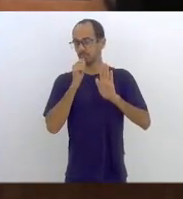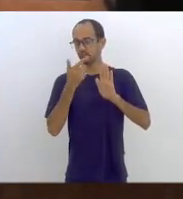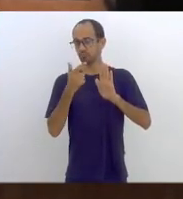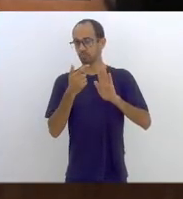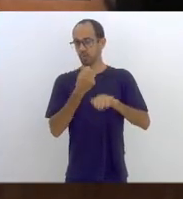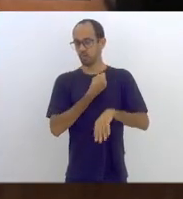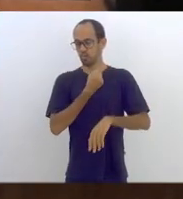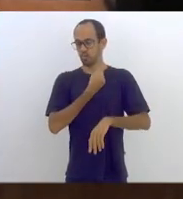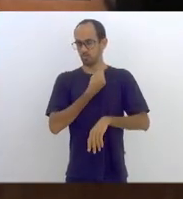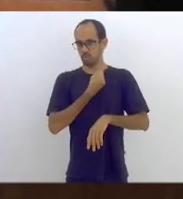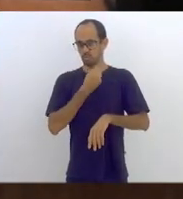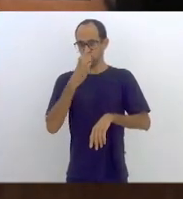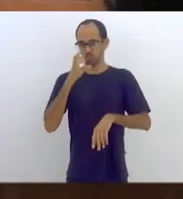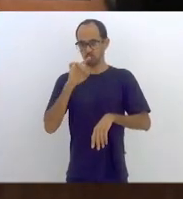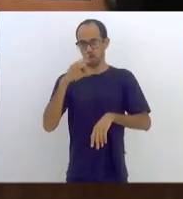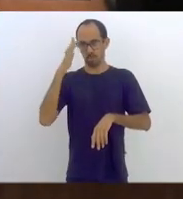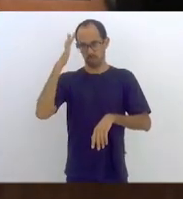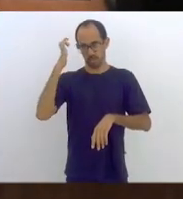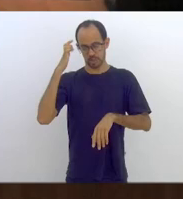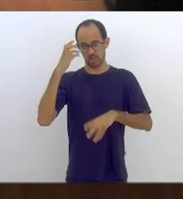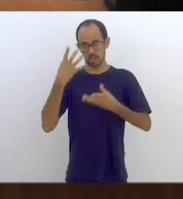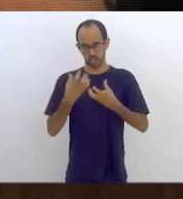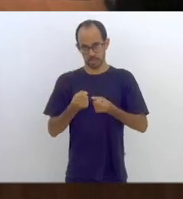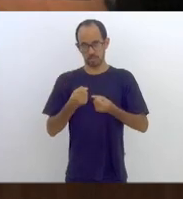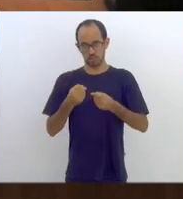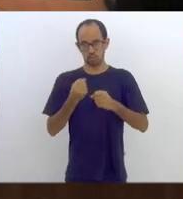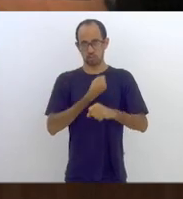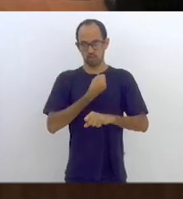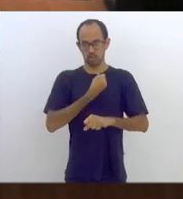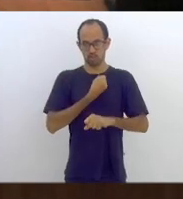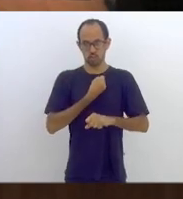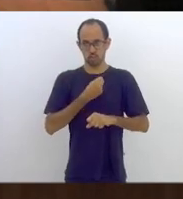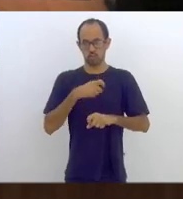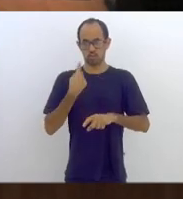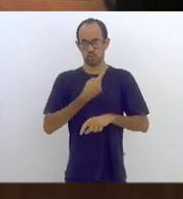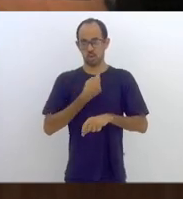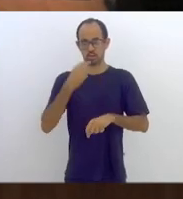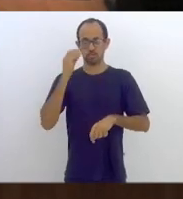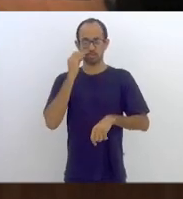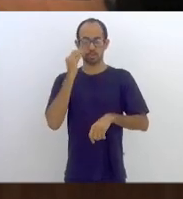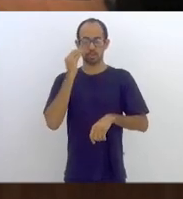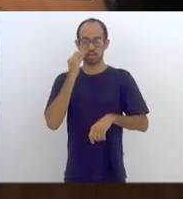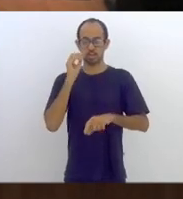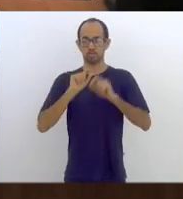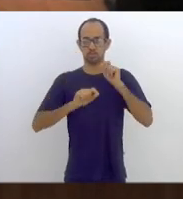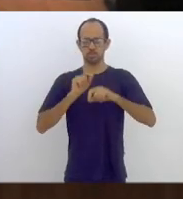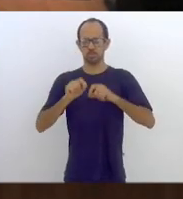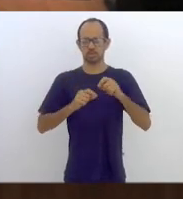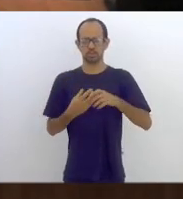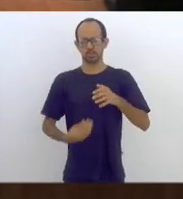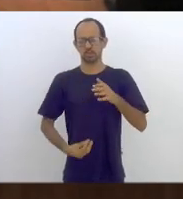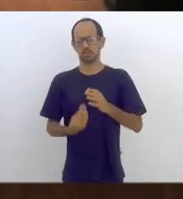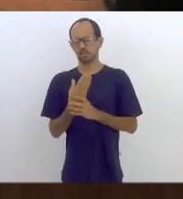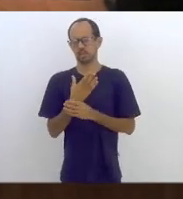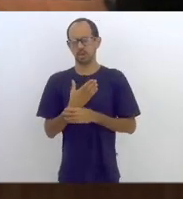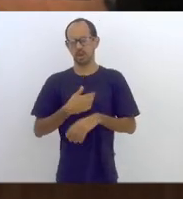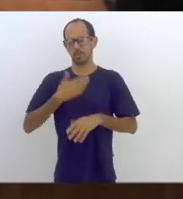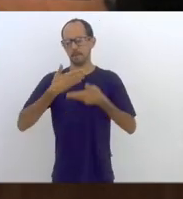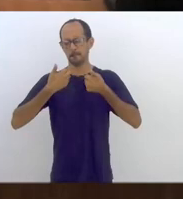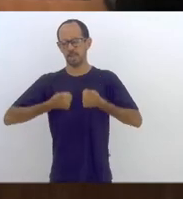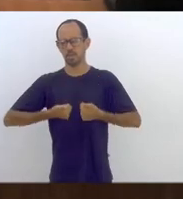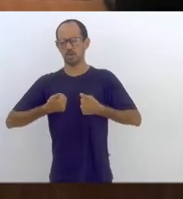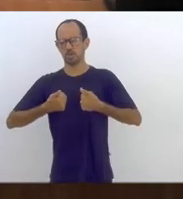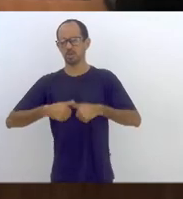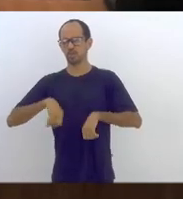só recebe amanhã tá aqui onde a gente está tentando fazer um uma melhoria